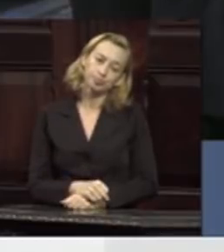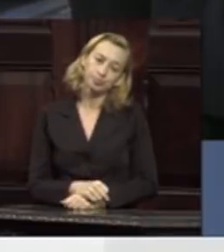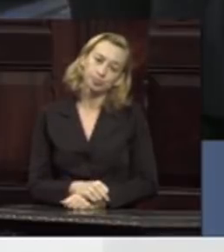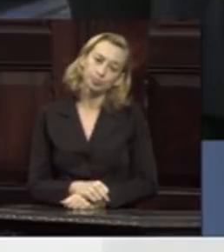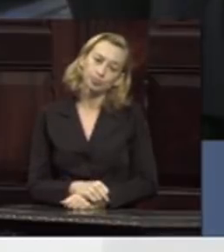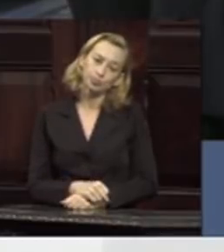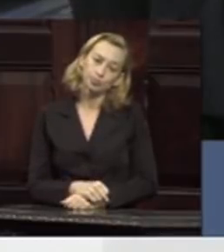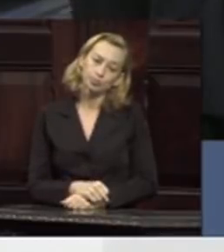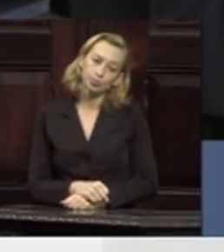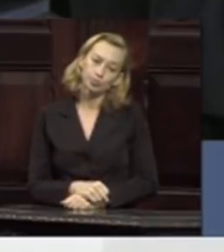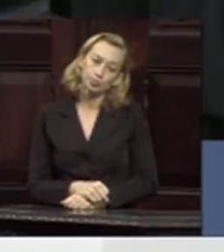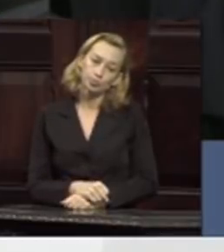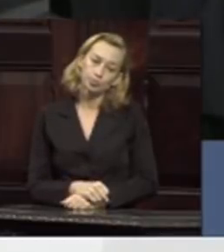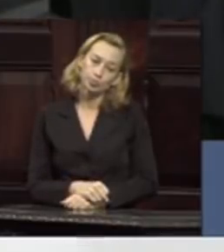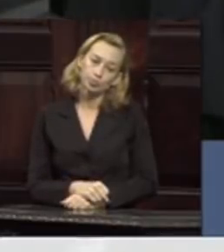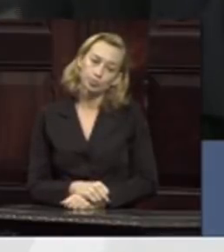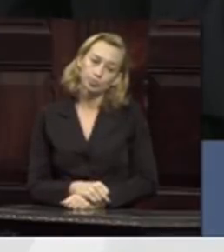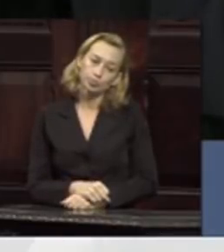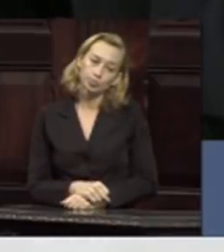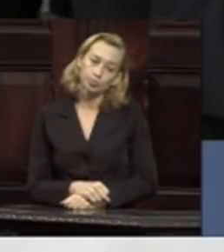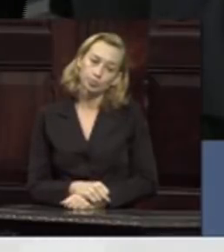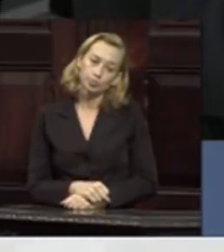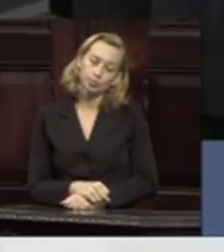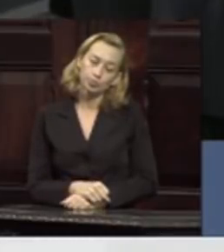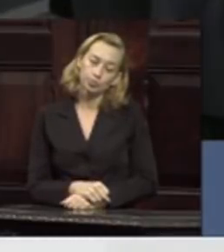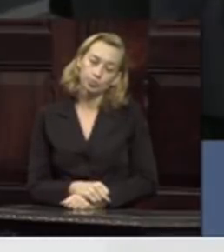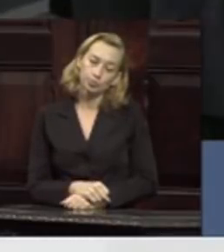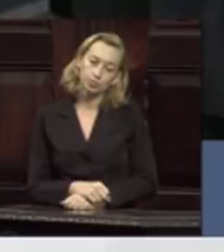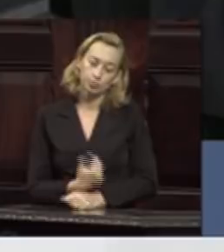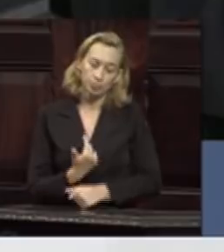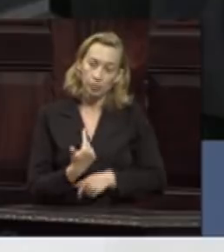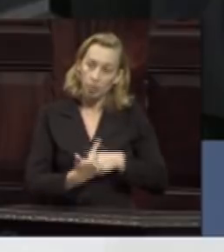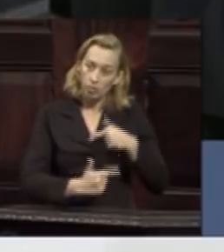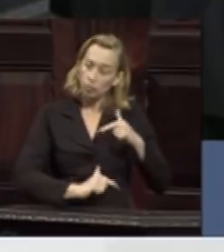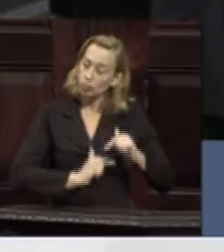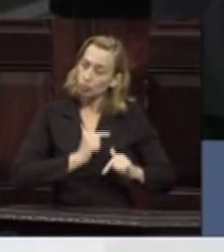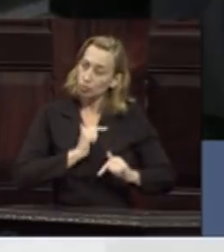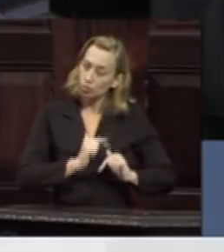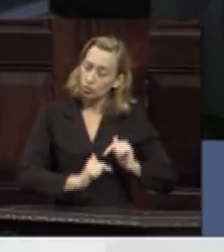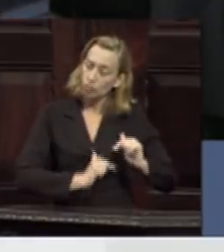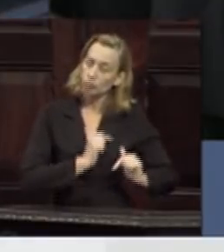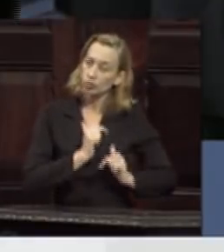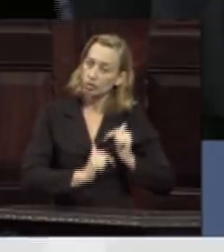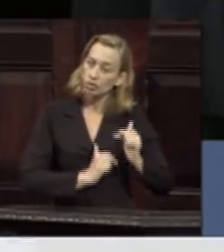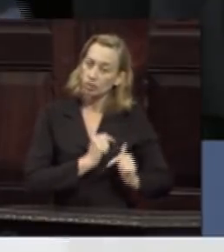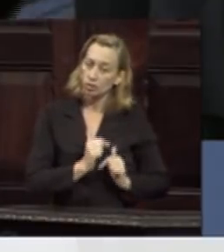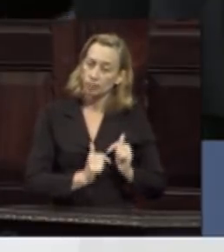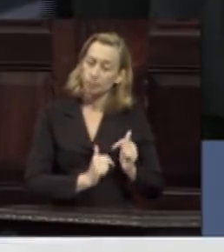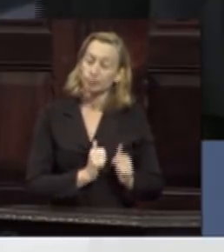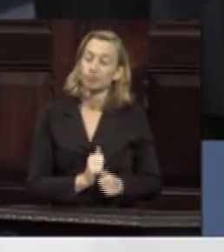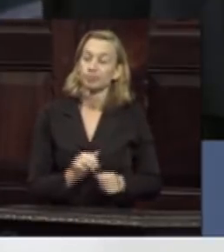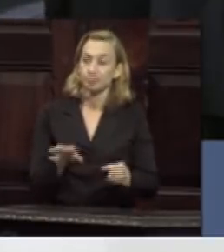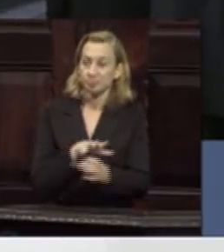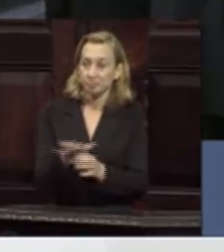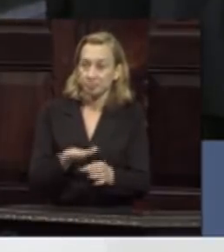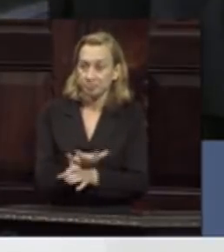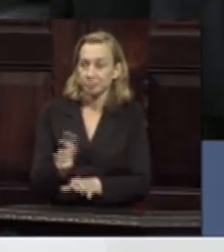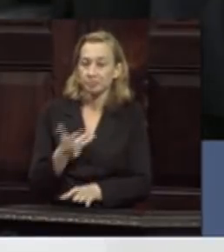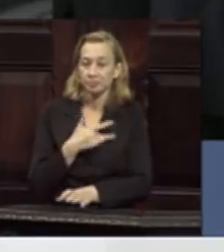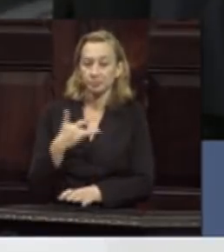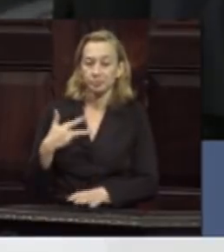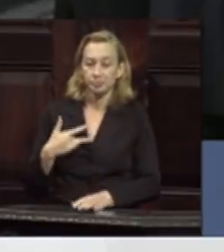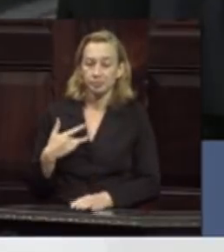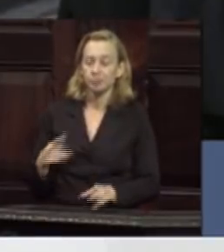superar um impasse. A luta dos servidores da saúde, dos